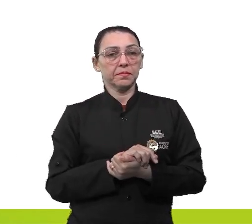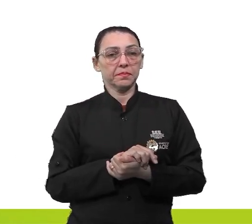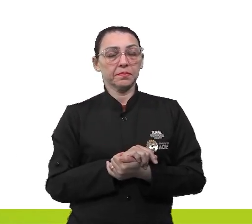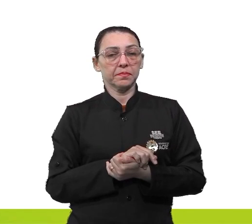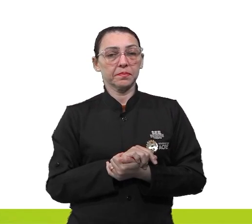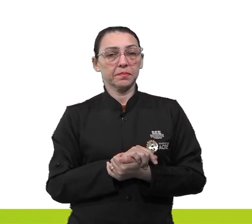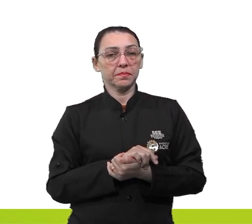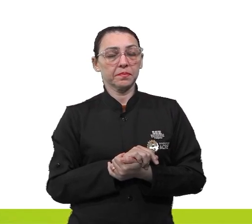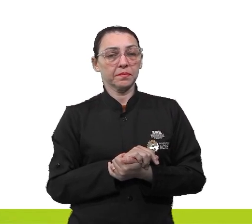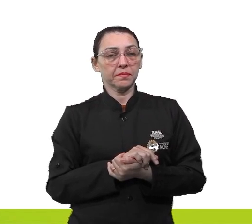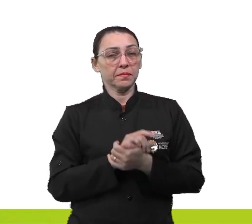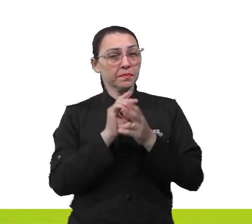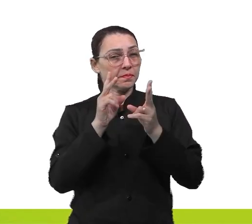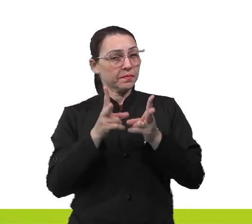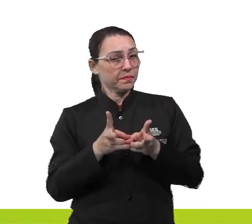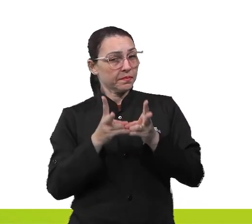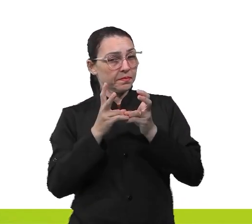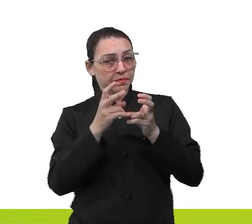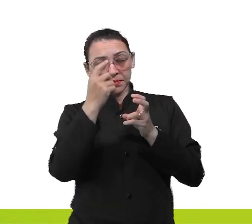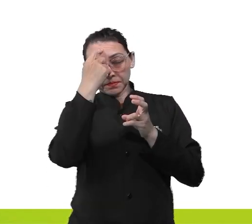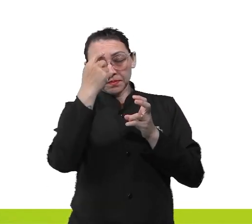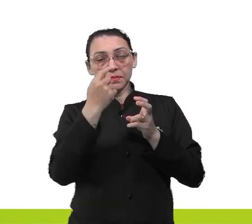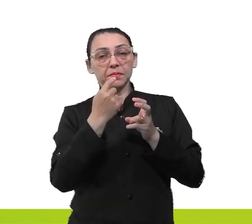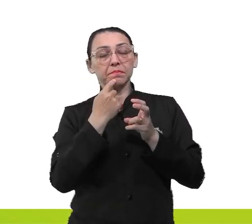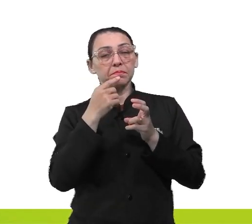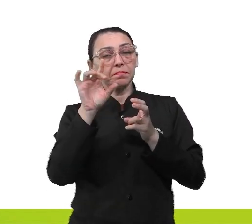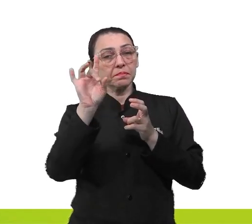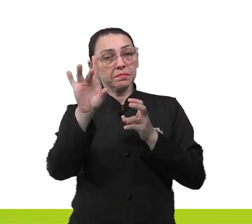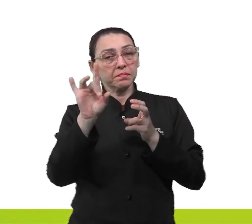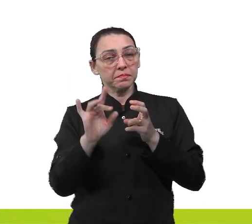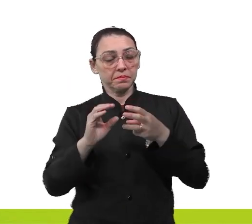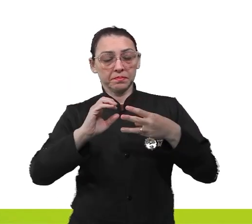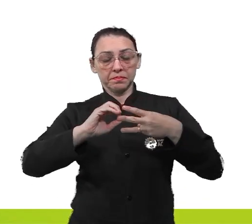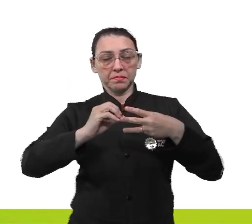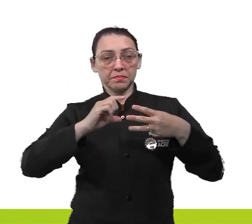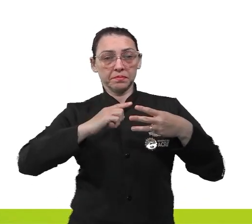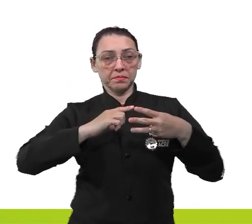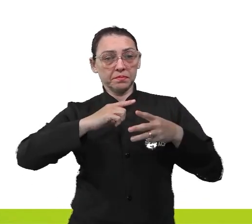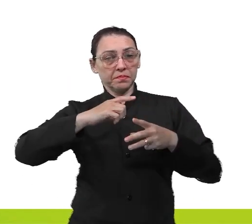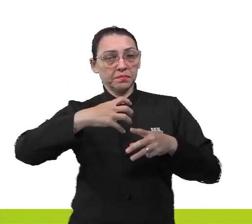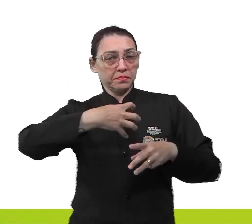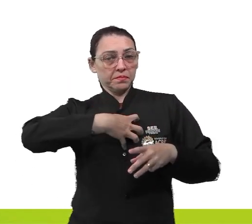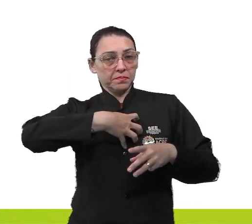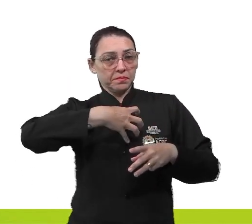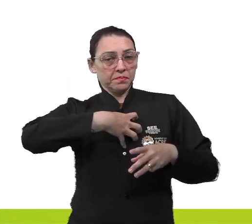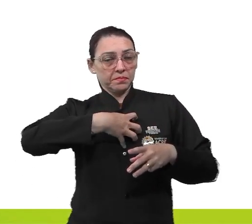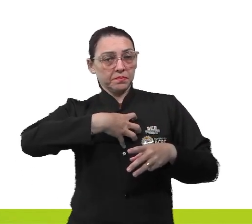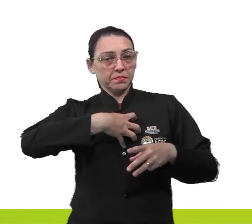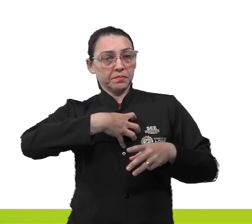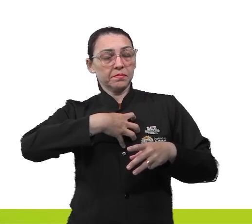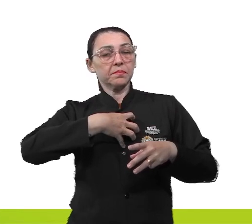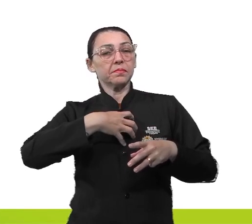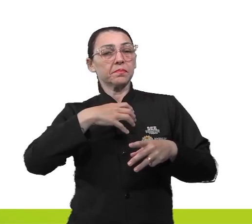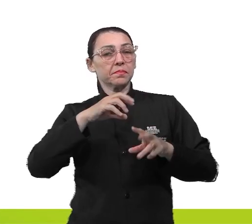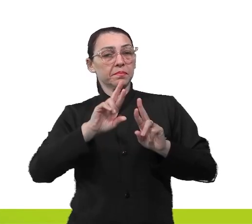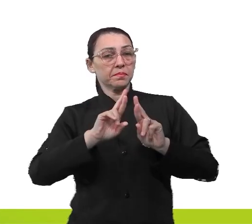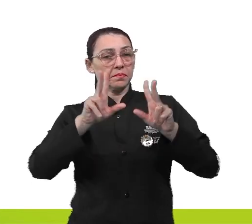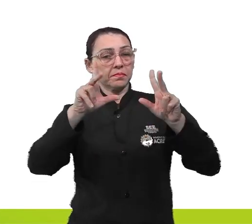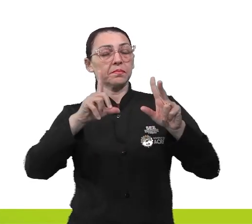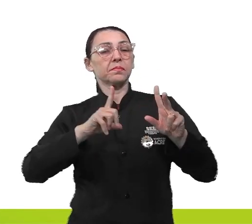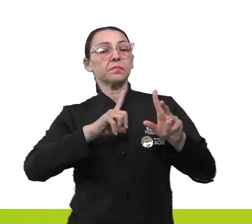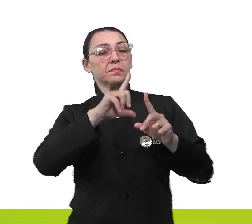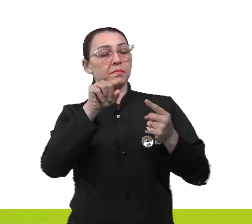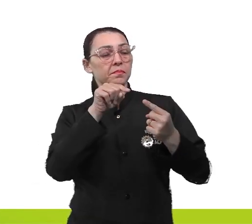Pessoal, vocês estão observando a imagem? Viu que cada célula tem um formato diferente, consequentemente elas vão ter